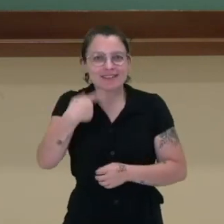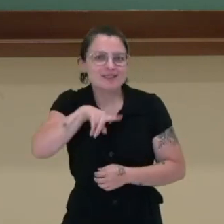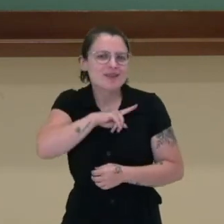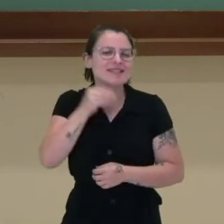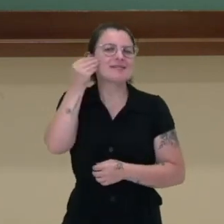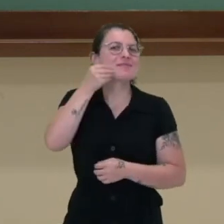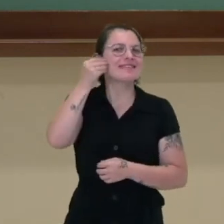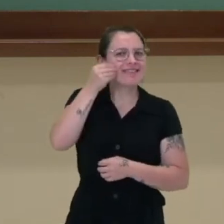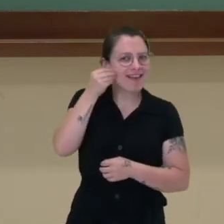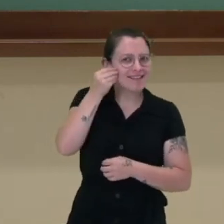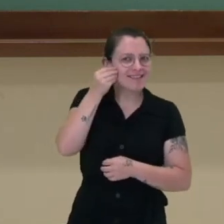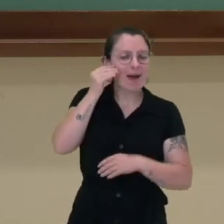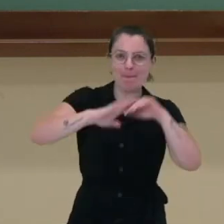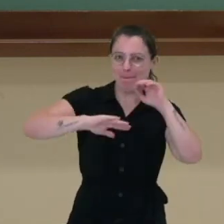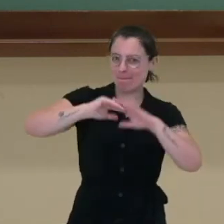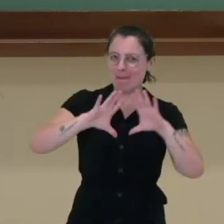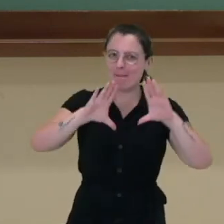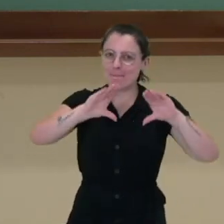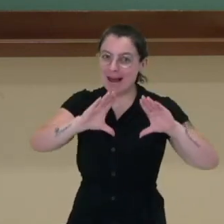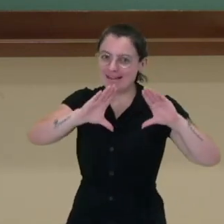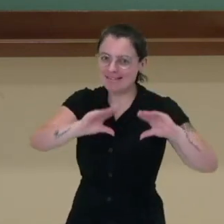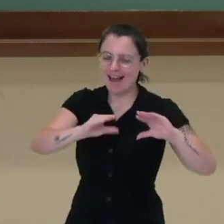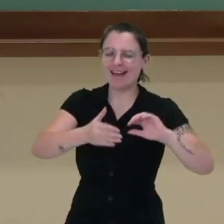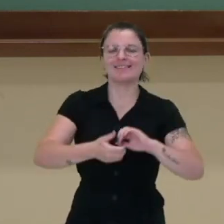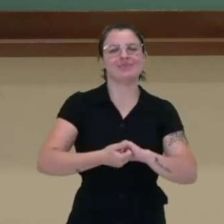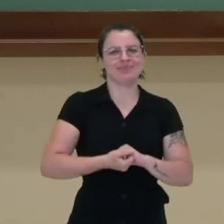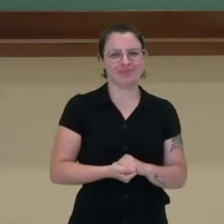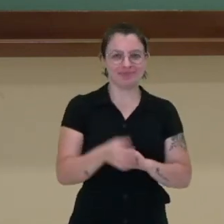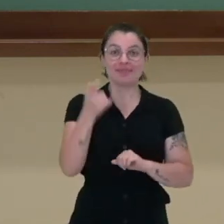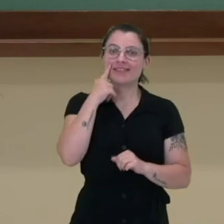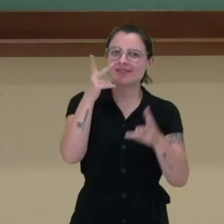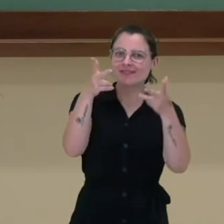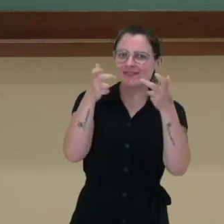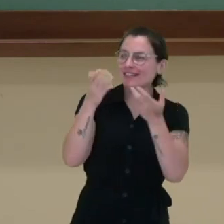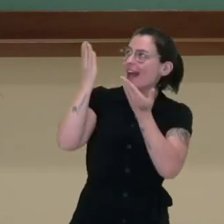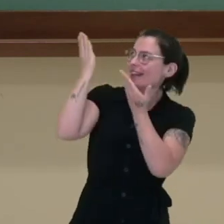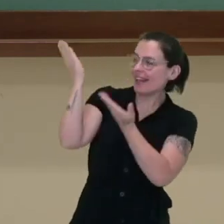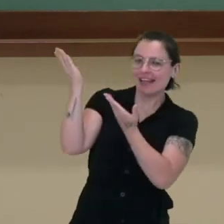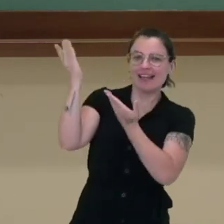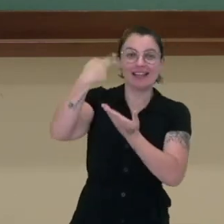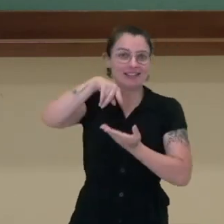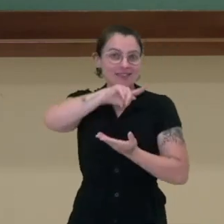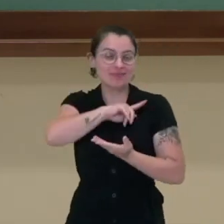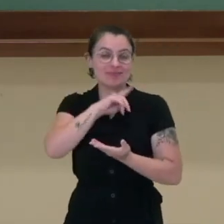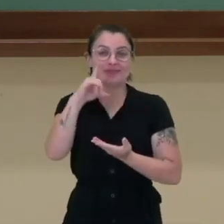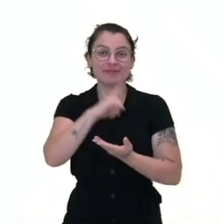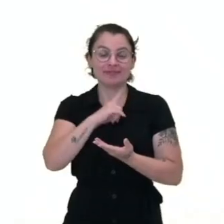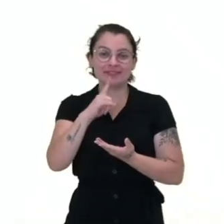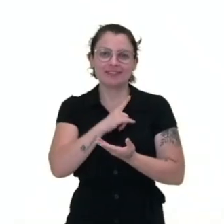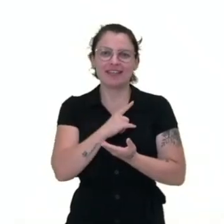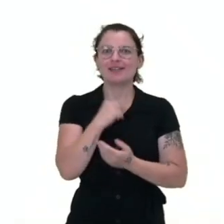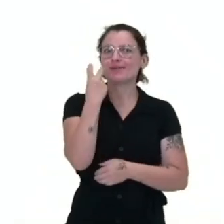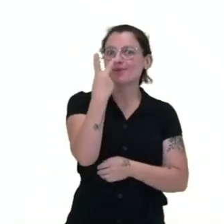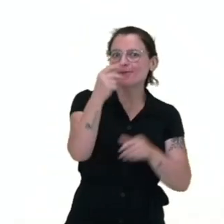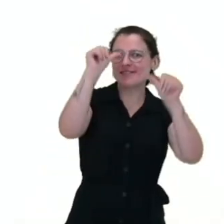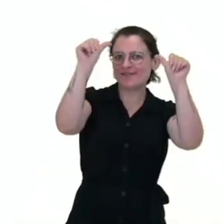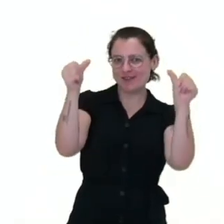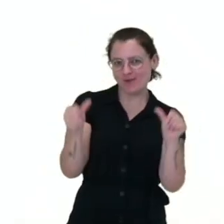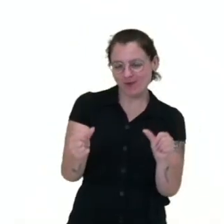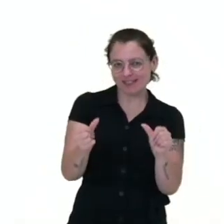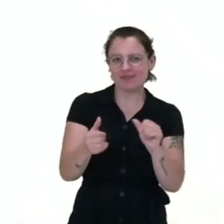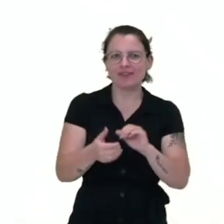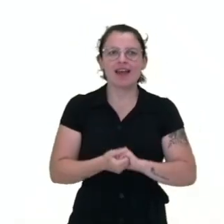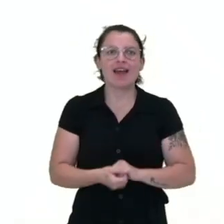experiência mão na massa? Repare bem na tela. Nós temos duas imagens. Na última, olha o tamanho